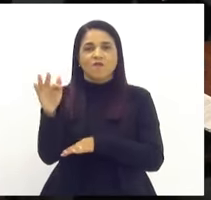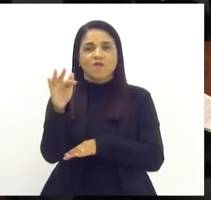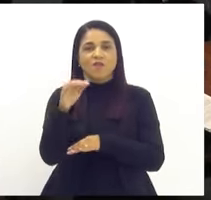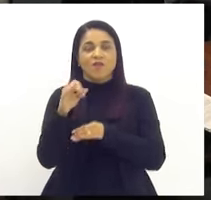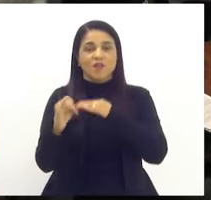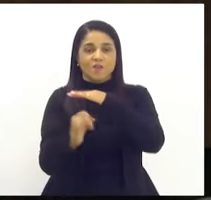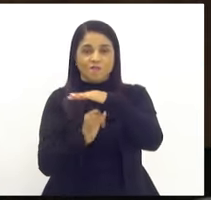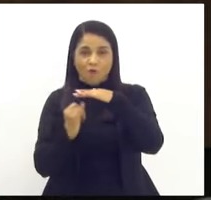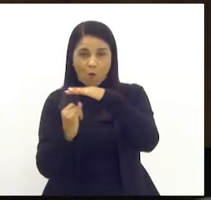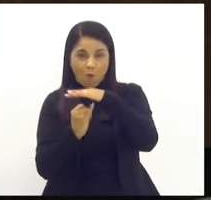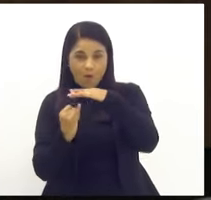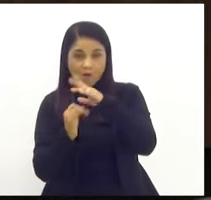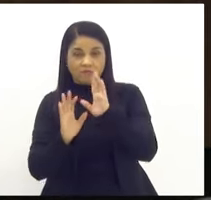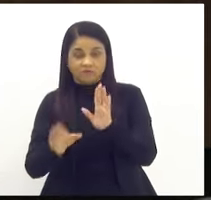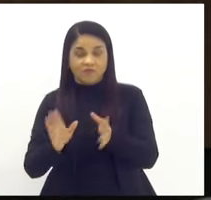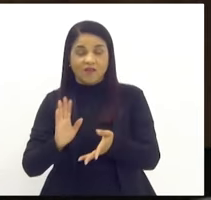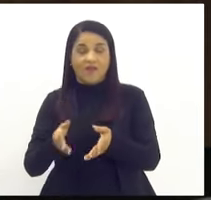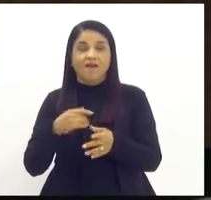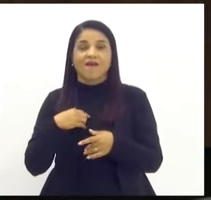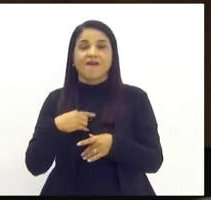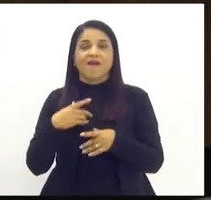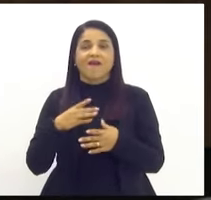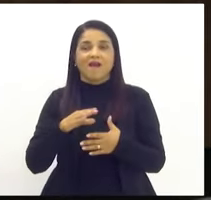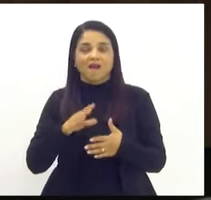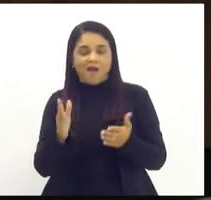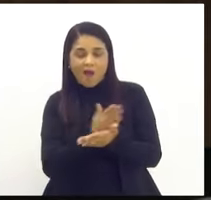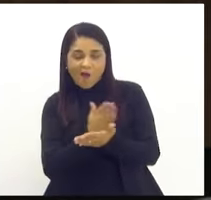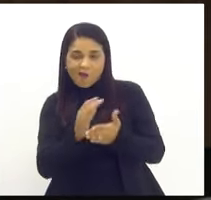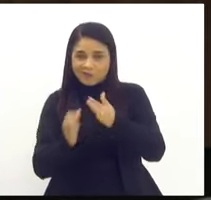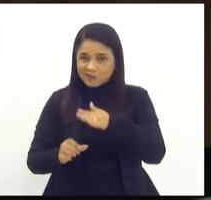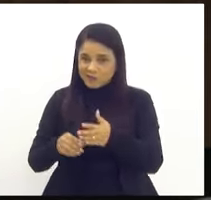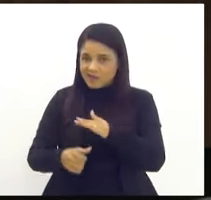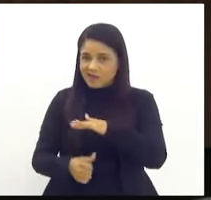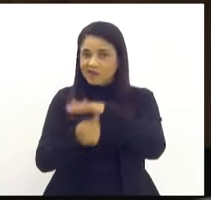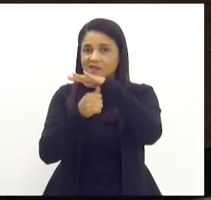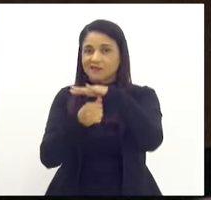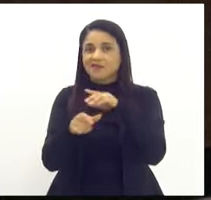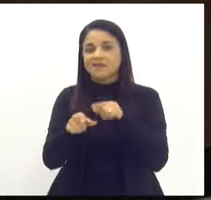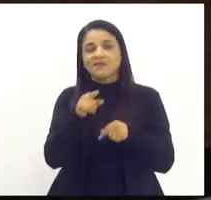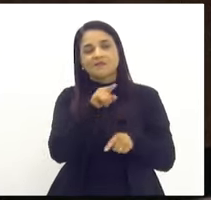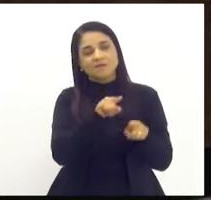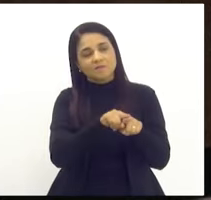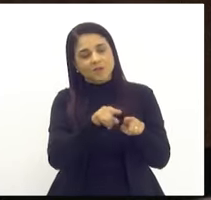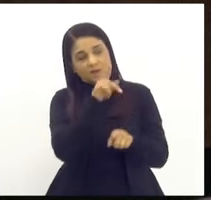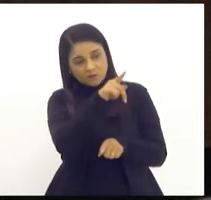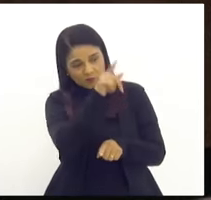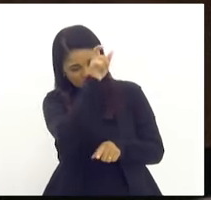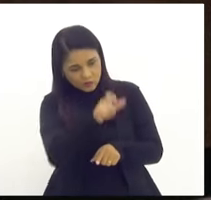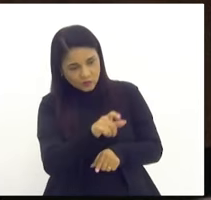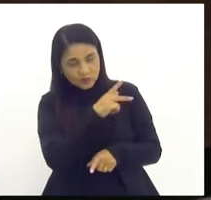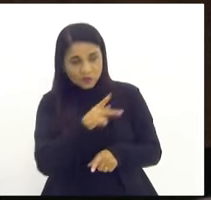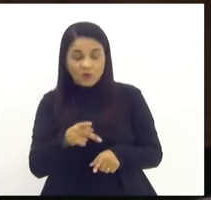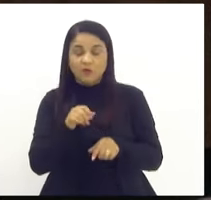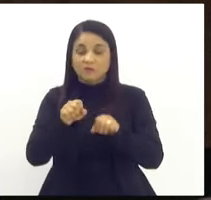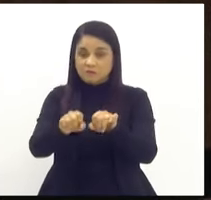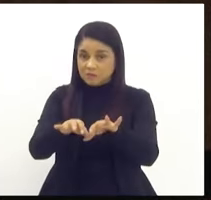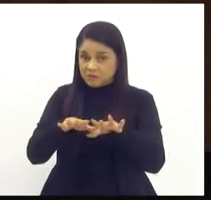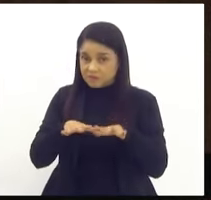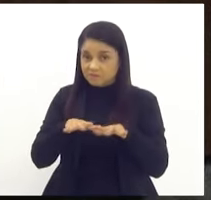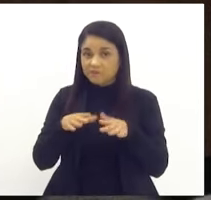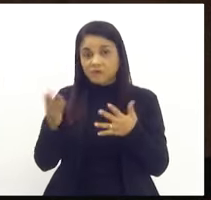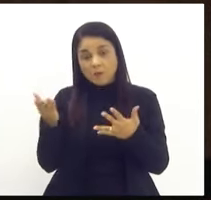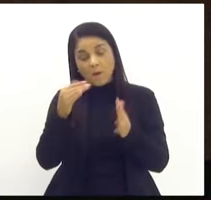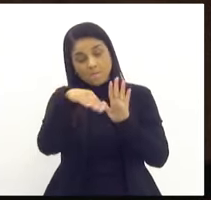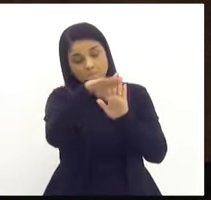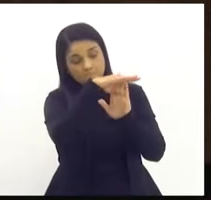líderes mas queria submeter a vossa excelência e também se for assim o entendimento do plenário nós vamos ter uma